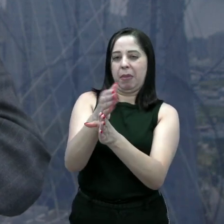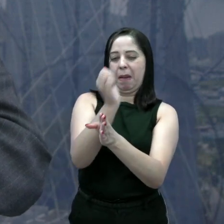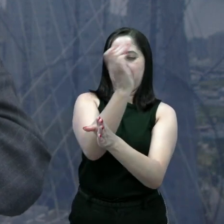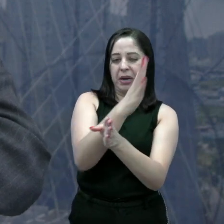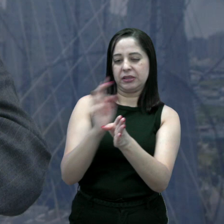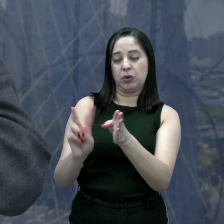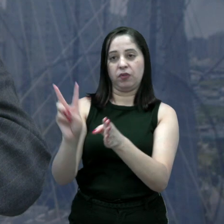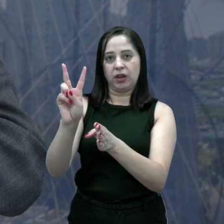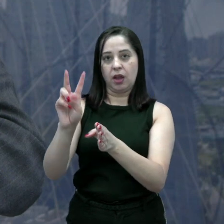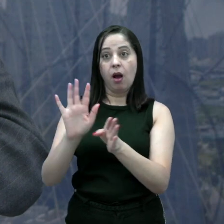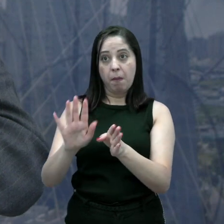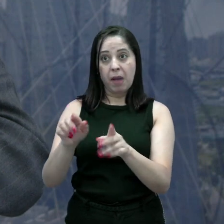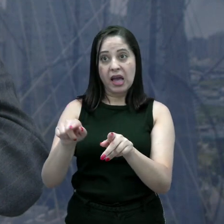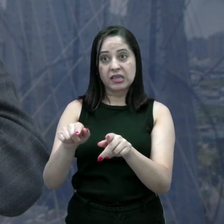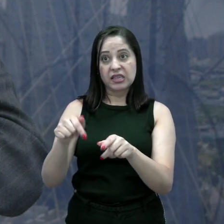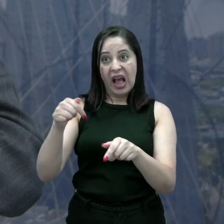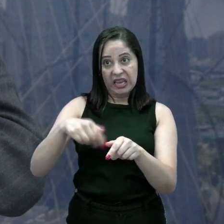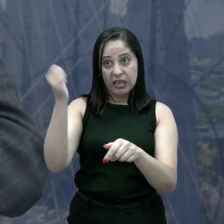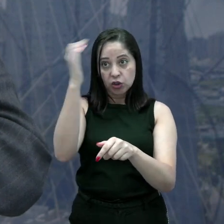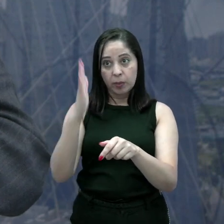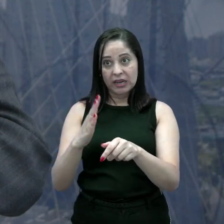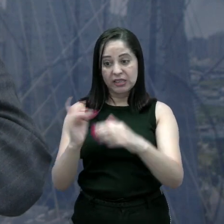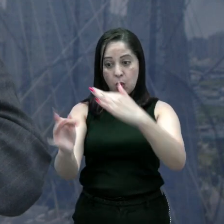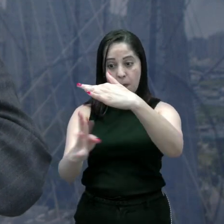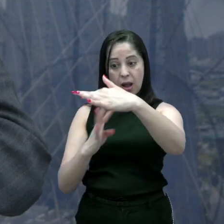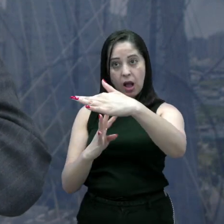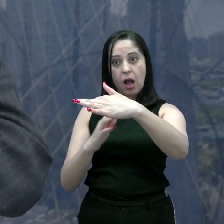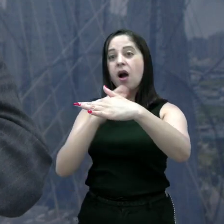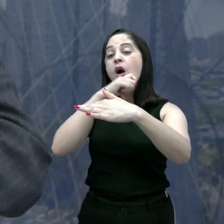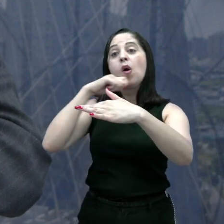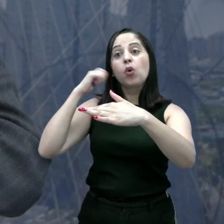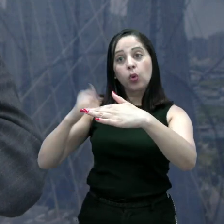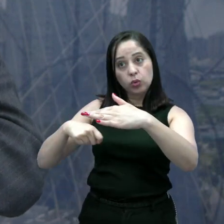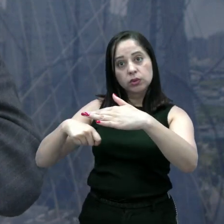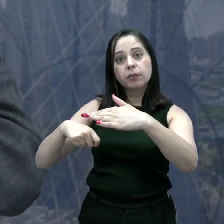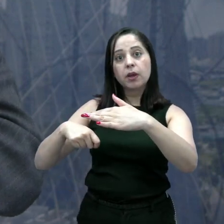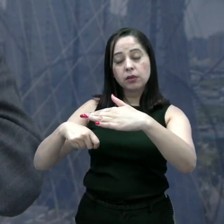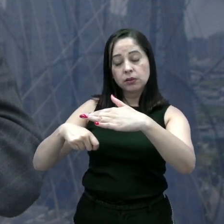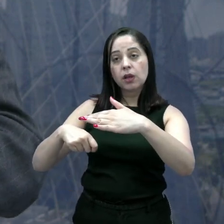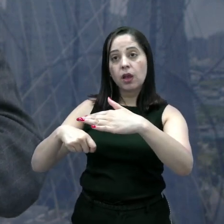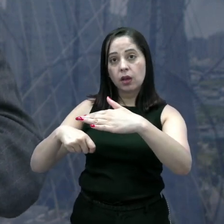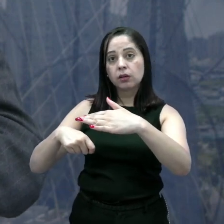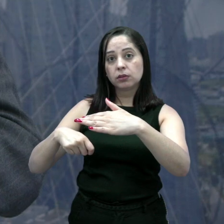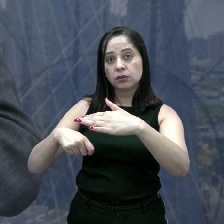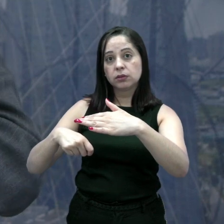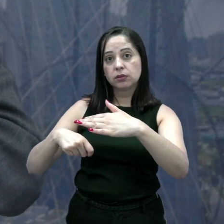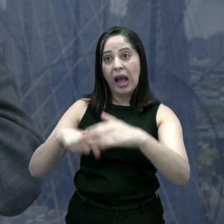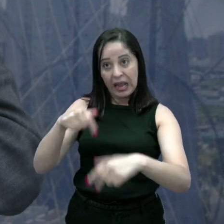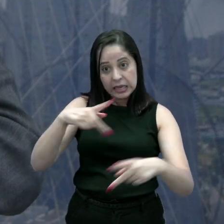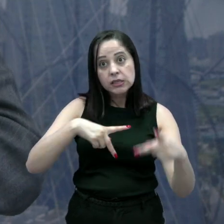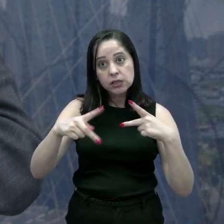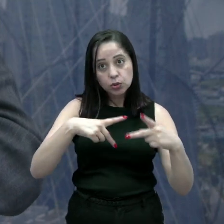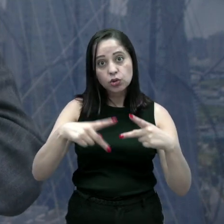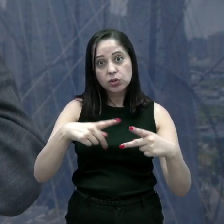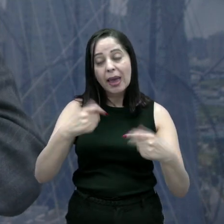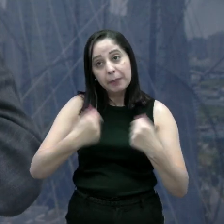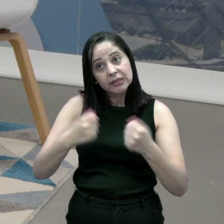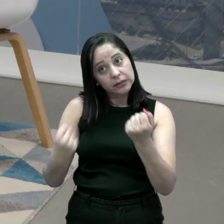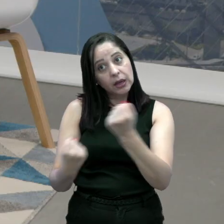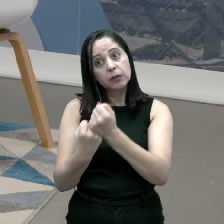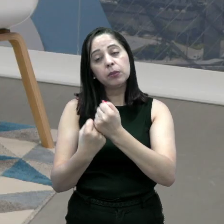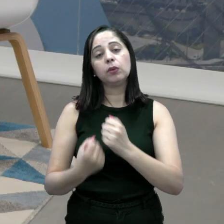teve muito ucraniano. Esse caso emblemático, eu não posso falar o país, também é bem distante e está aqui, em São José dos Campos, precisando de apoio.